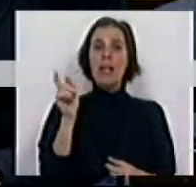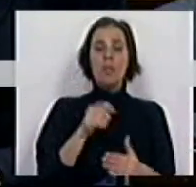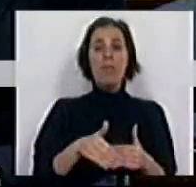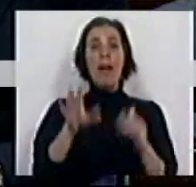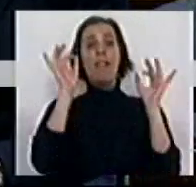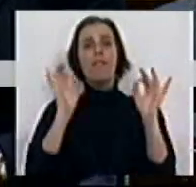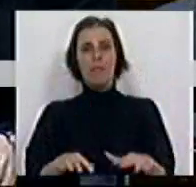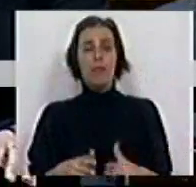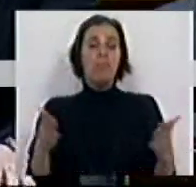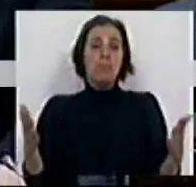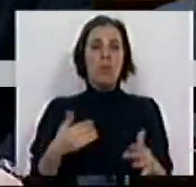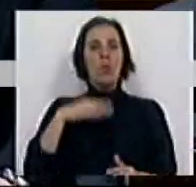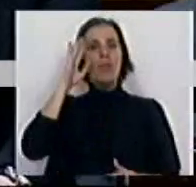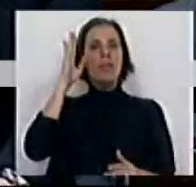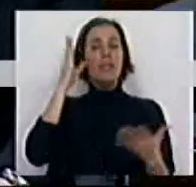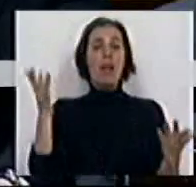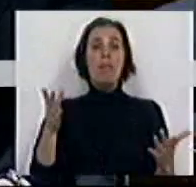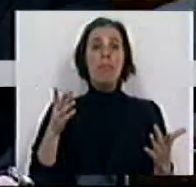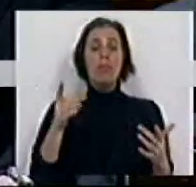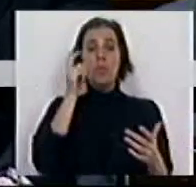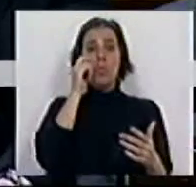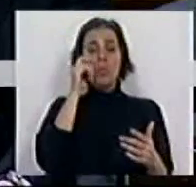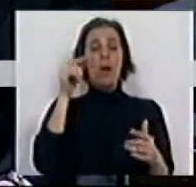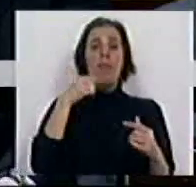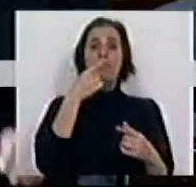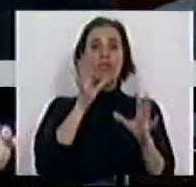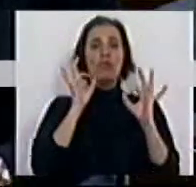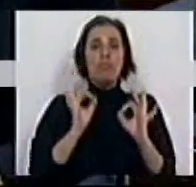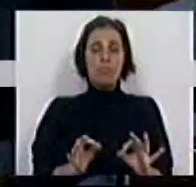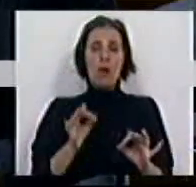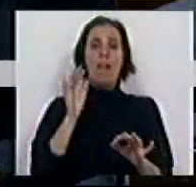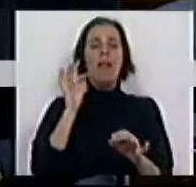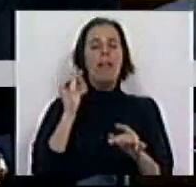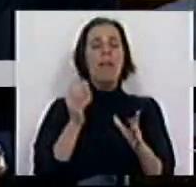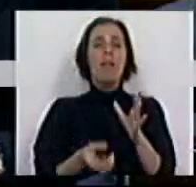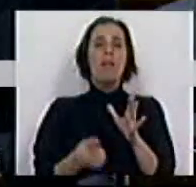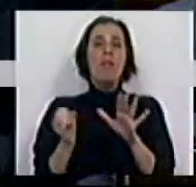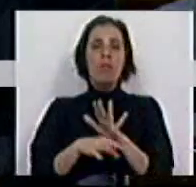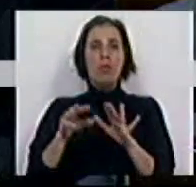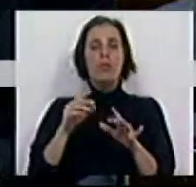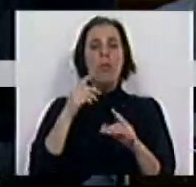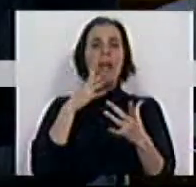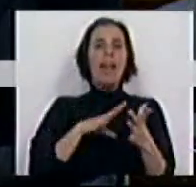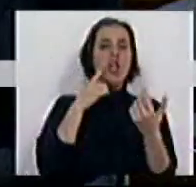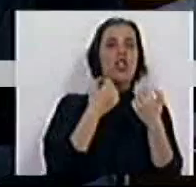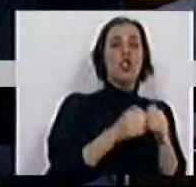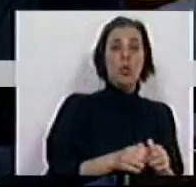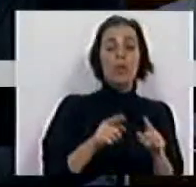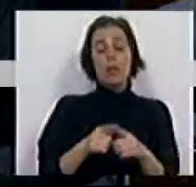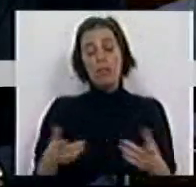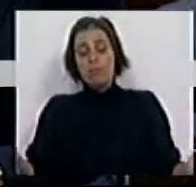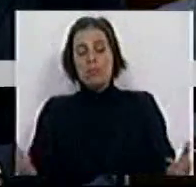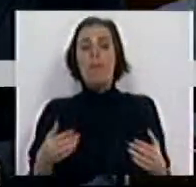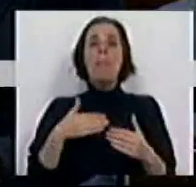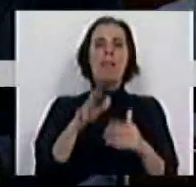meses do fim. E o que sabemos é que Mário Draghi afirmou já o que este Governo tenta esconder.